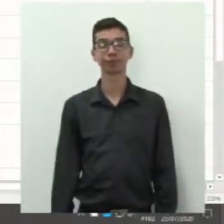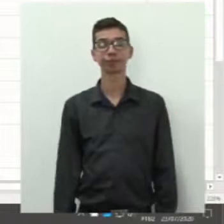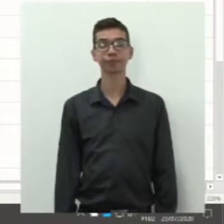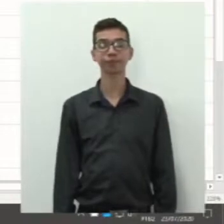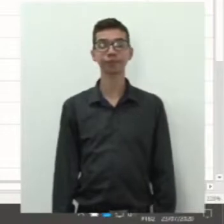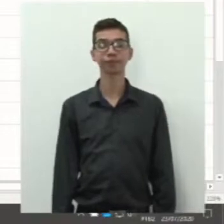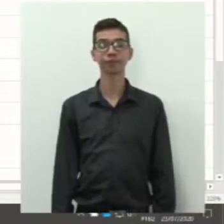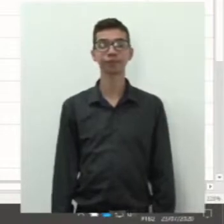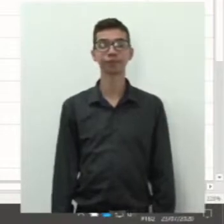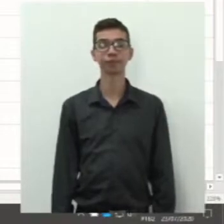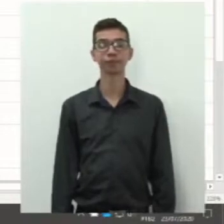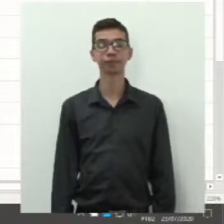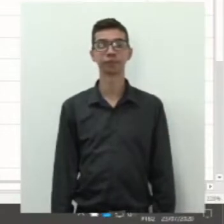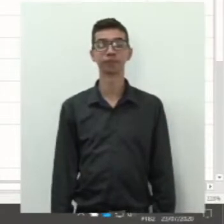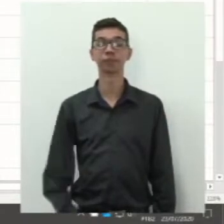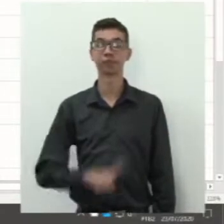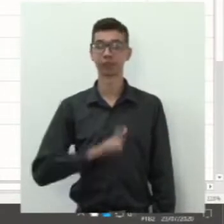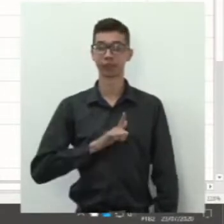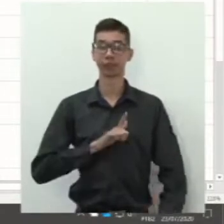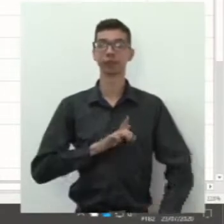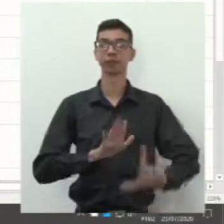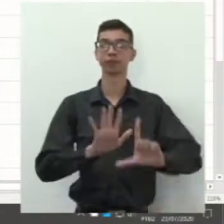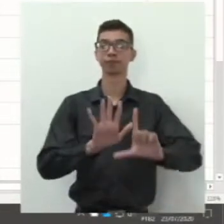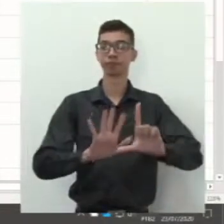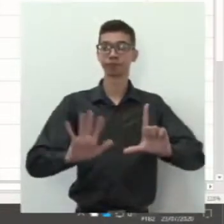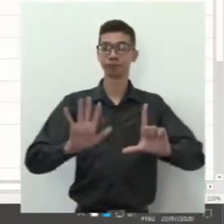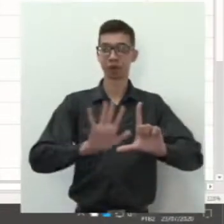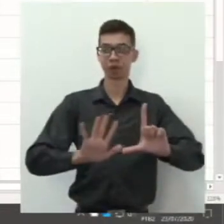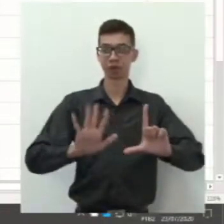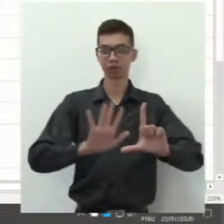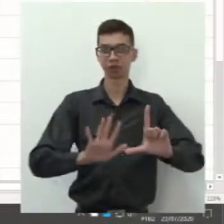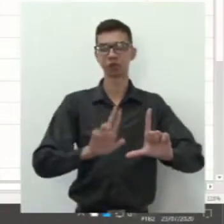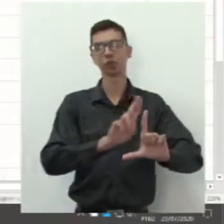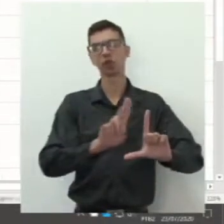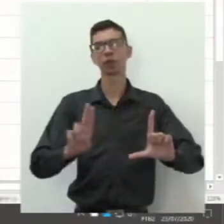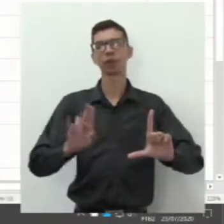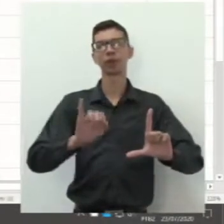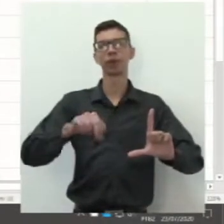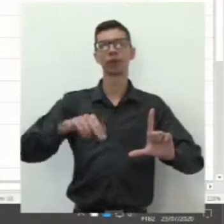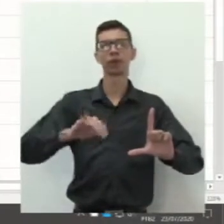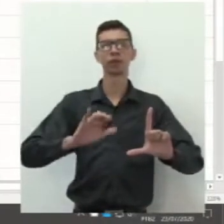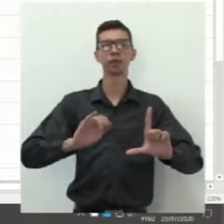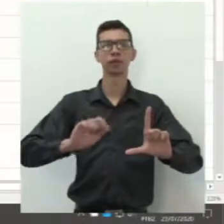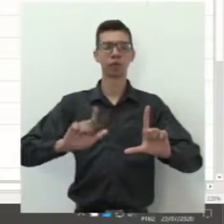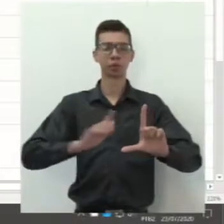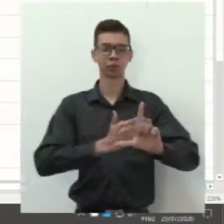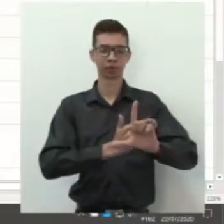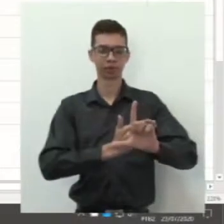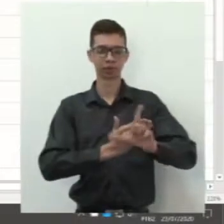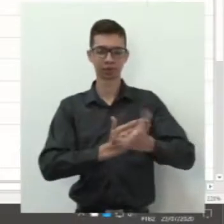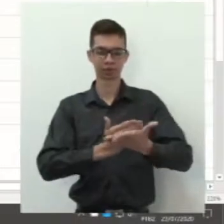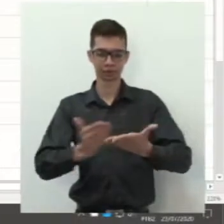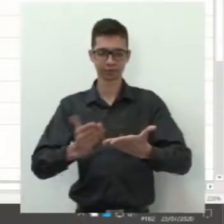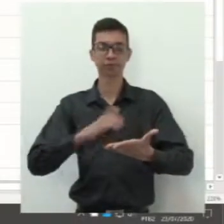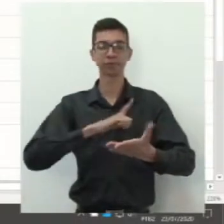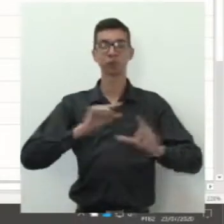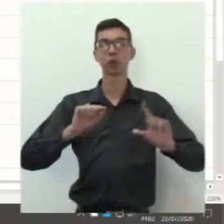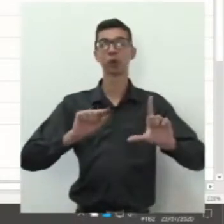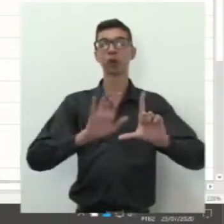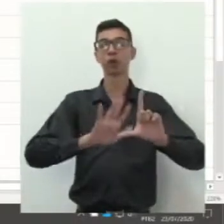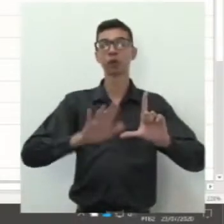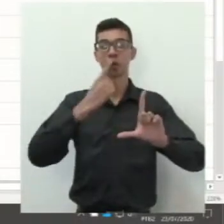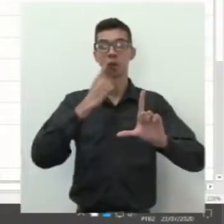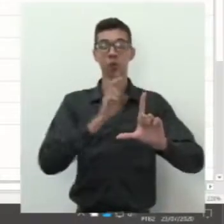aqui, ó, na nossa página inicial mesmo, né, na aba página inicial, a gente tem uma caixinha, ó, chamada número, aqui,